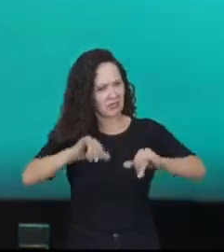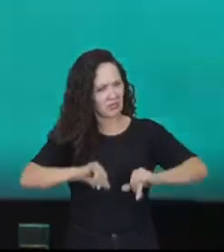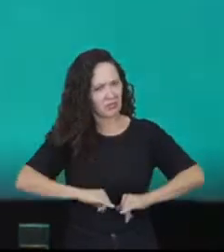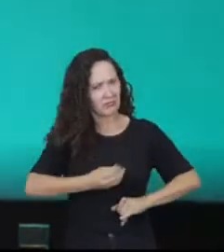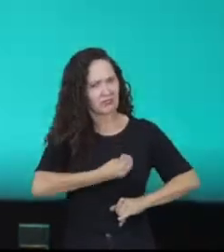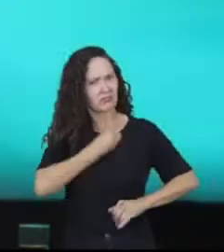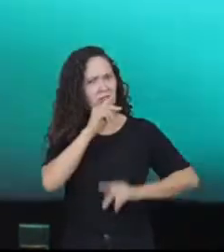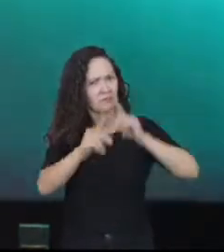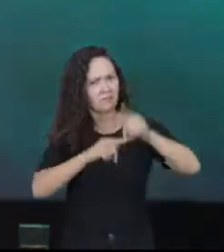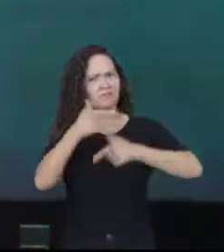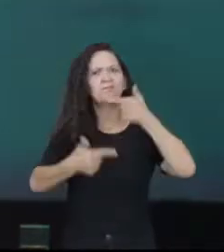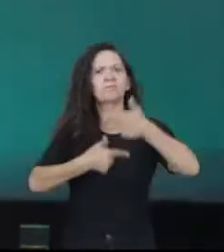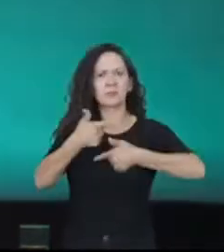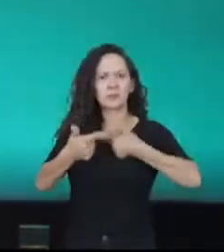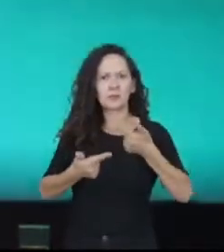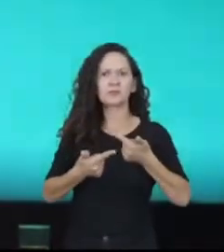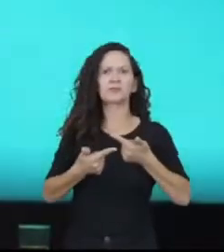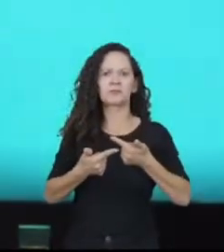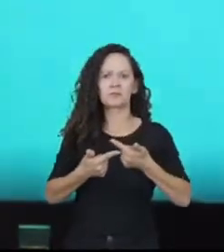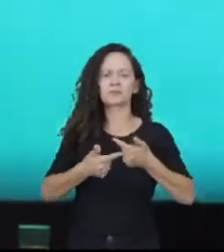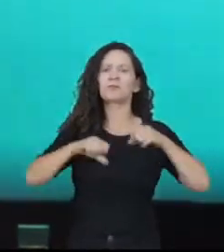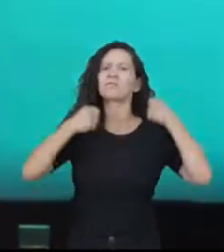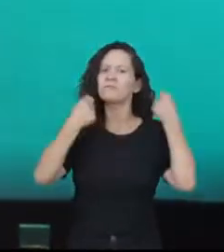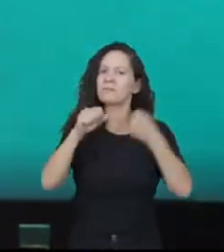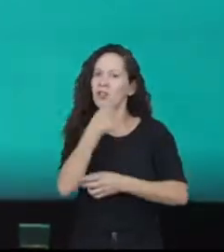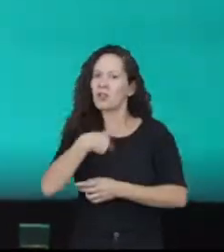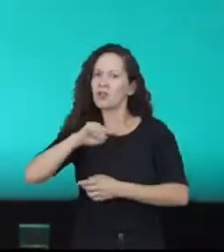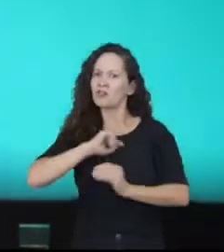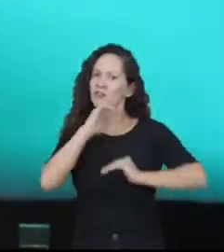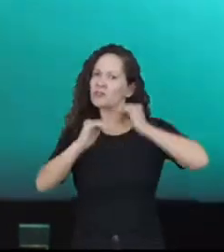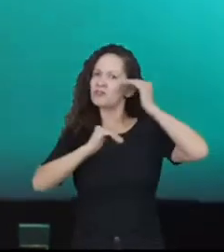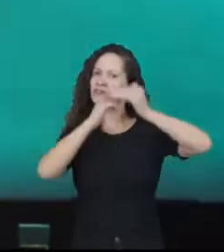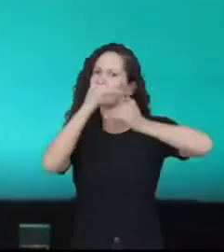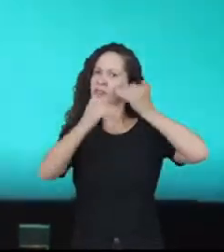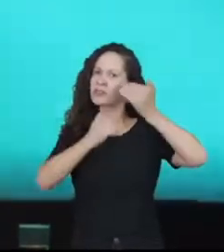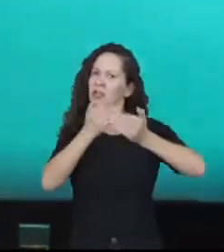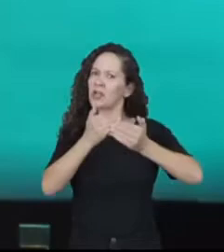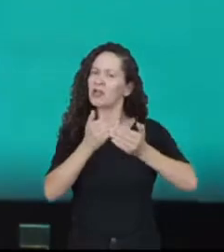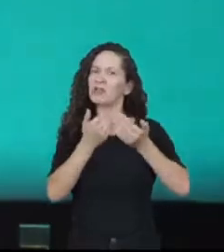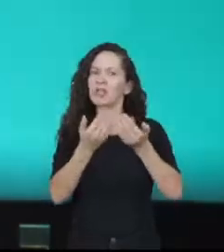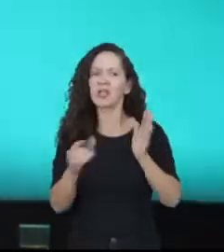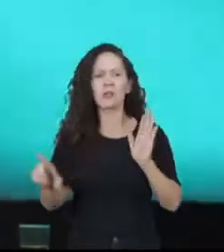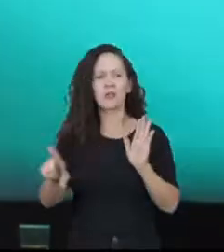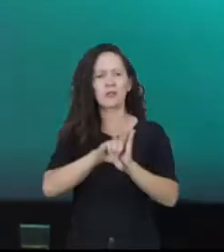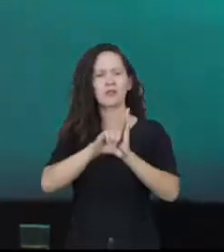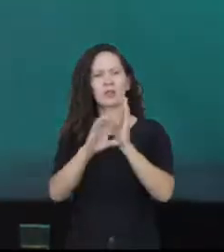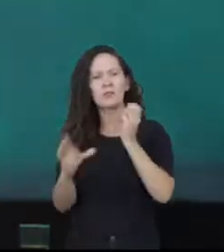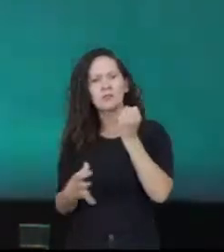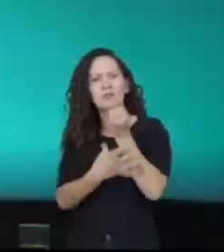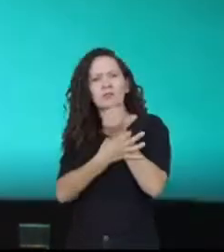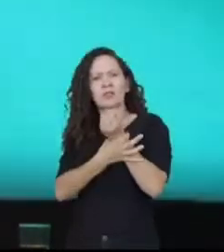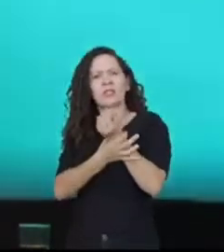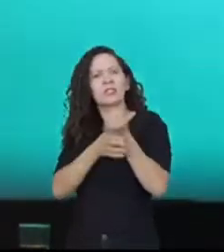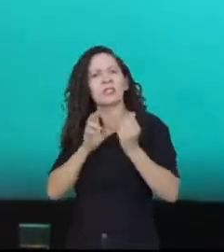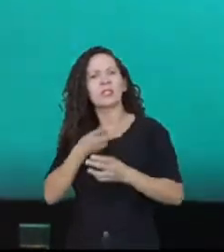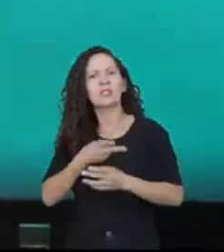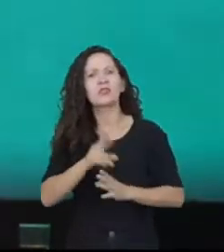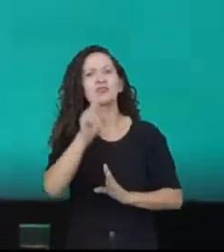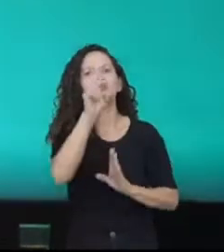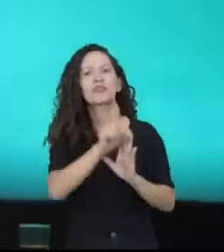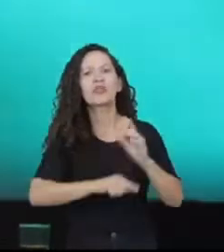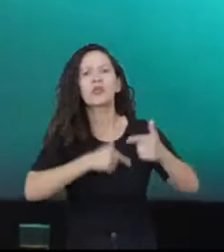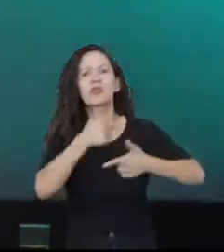trabalhador. É preciso avançar numa legislação que garanta todos os direitos dos trabalhadores,